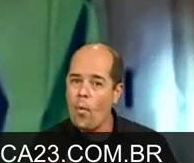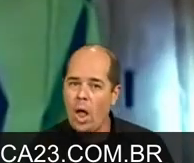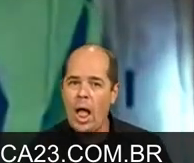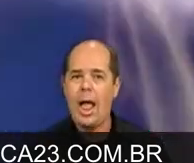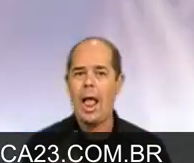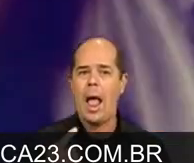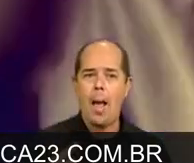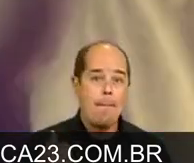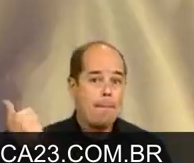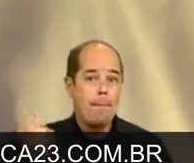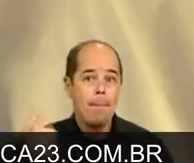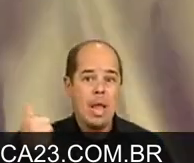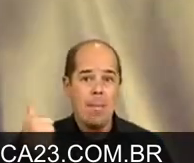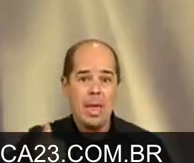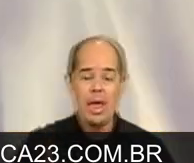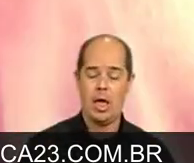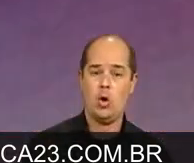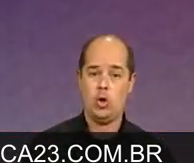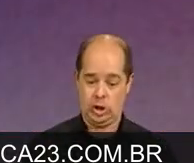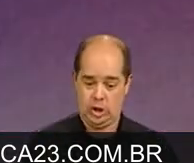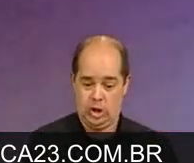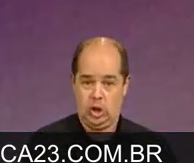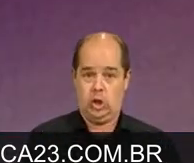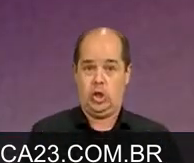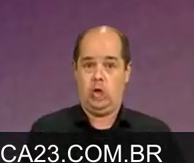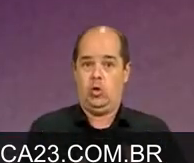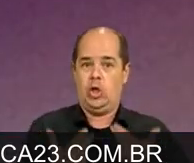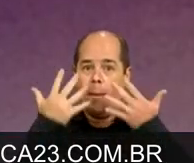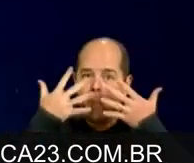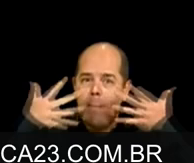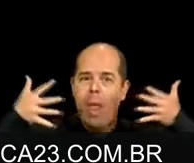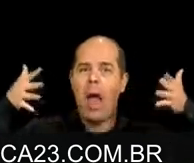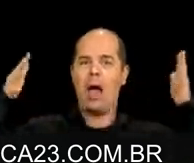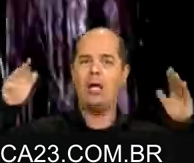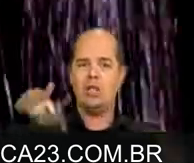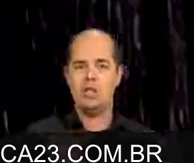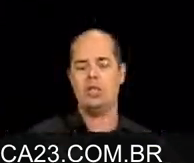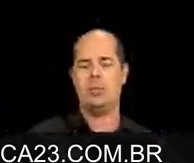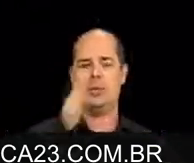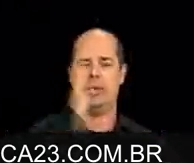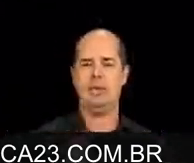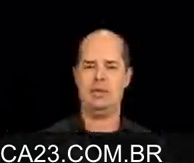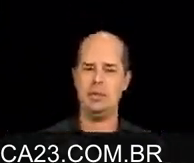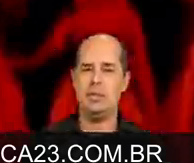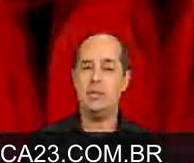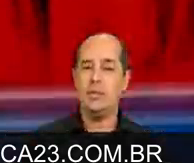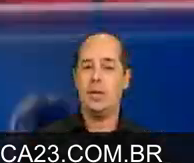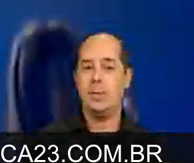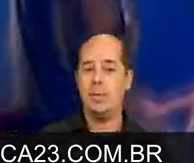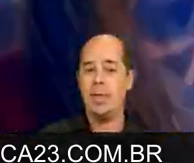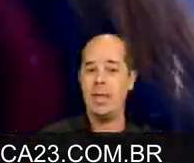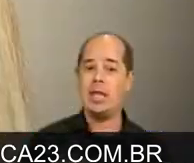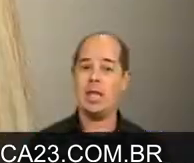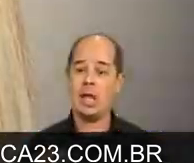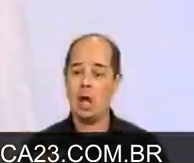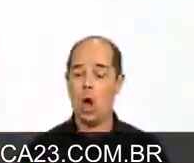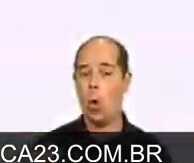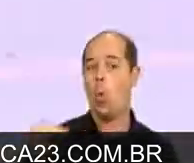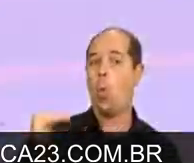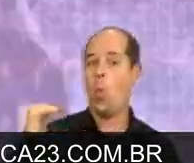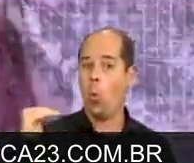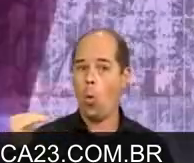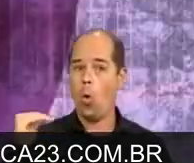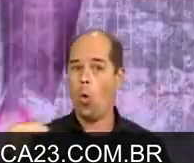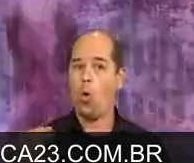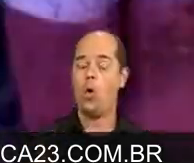primeiro lugar entre as cirurgias plásticas mais realizadas aqui. Também estamos no pódio de outra estatística que